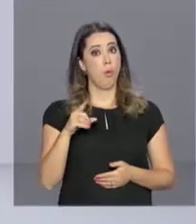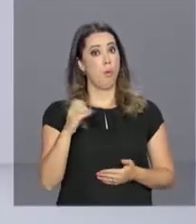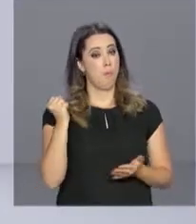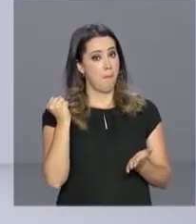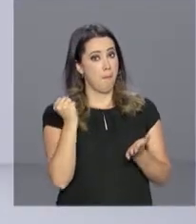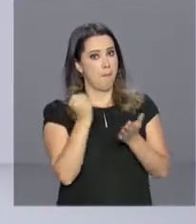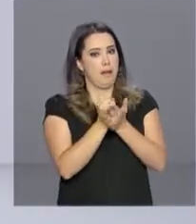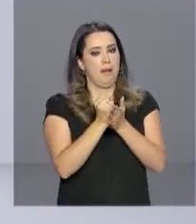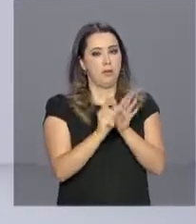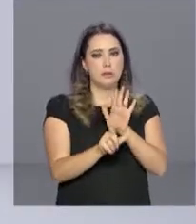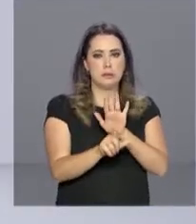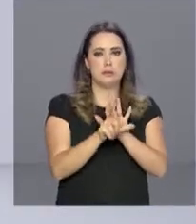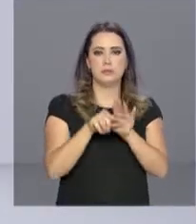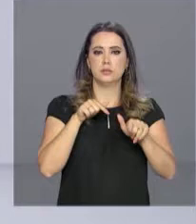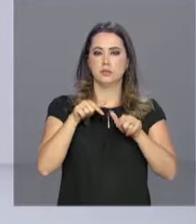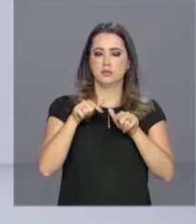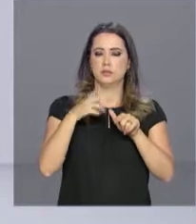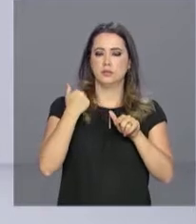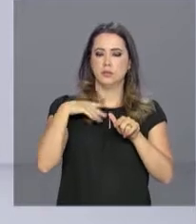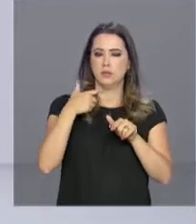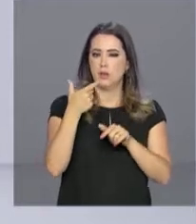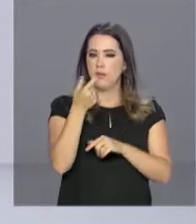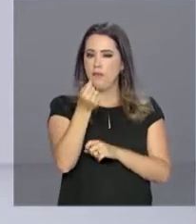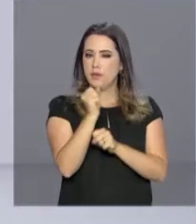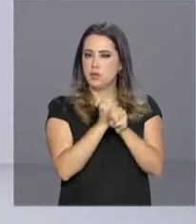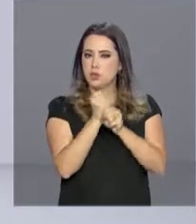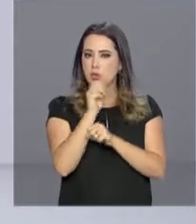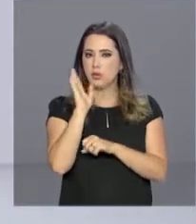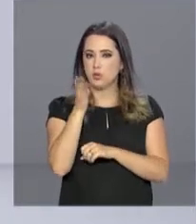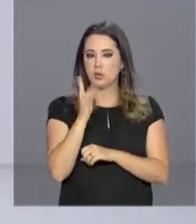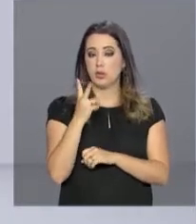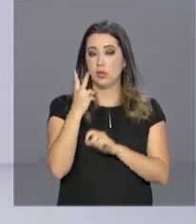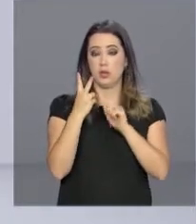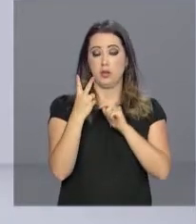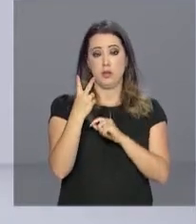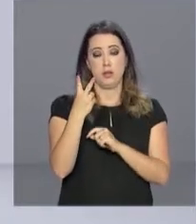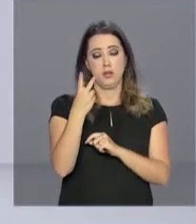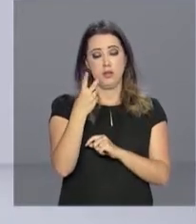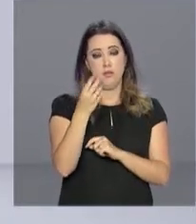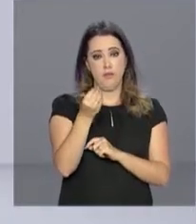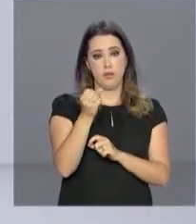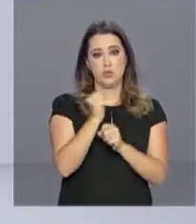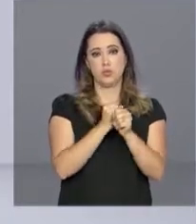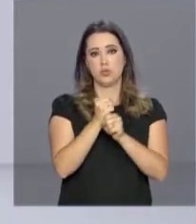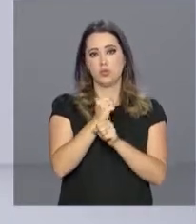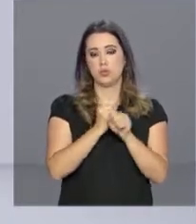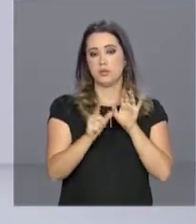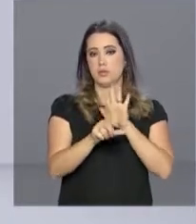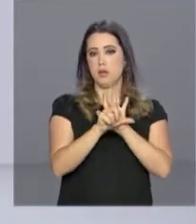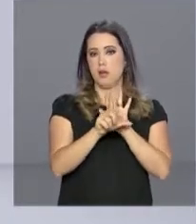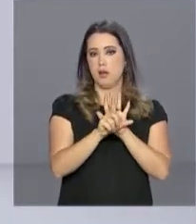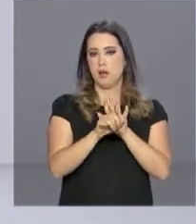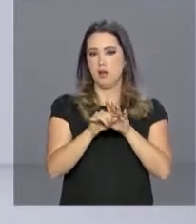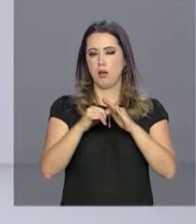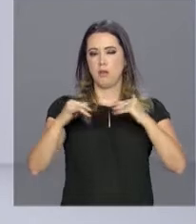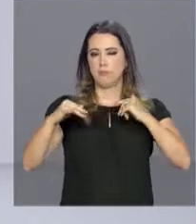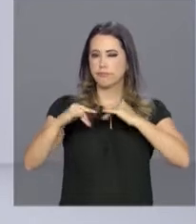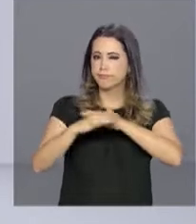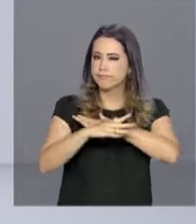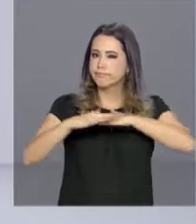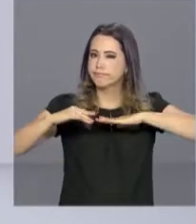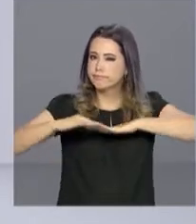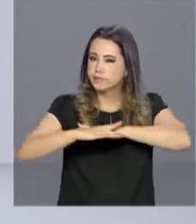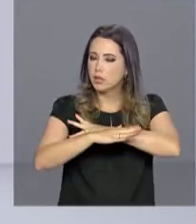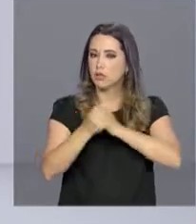marcos da legislação brasileira faz 20 anos e duas décadas o código de trânsito brasileiro trouxe normas que garantiram